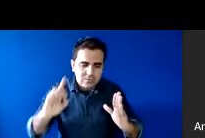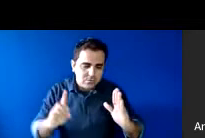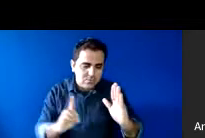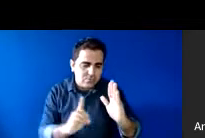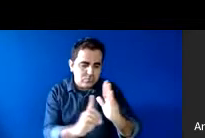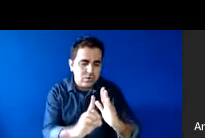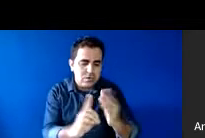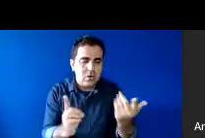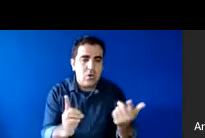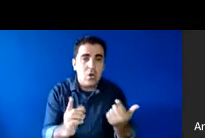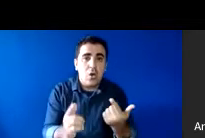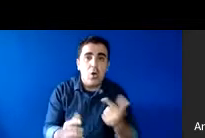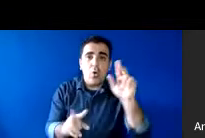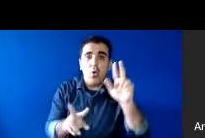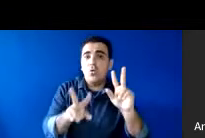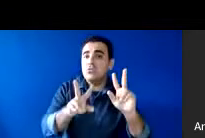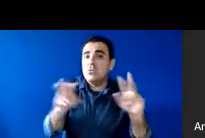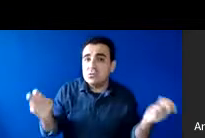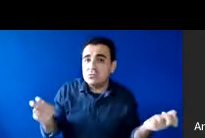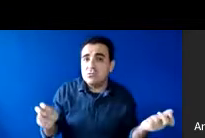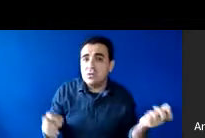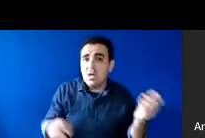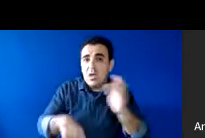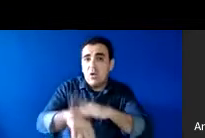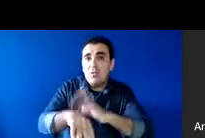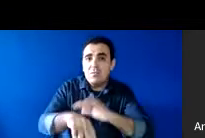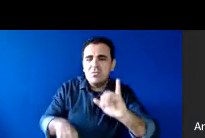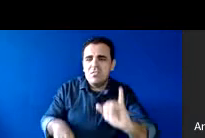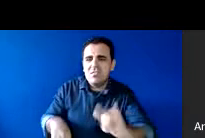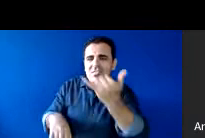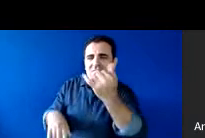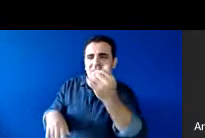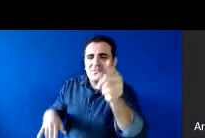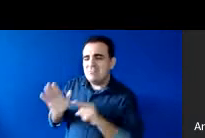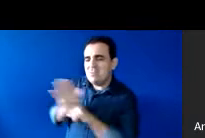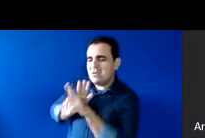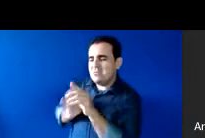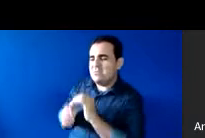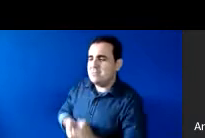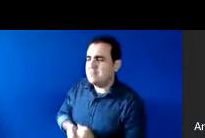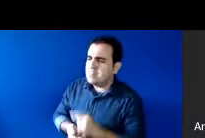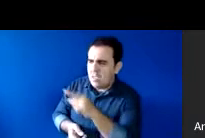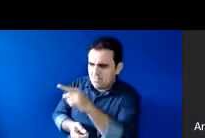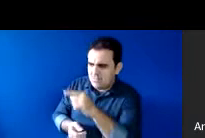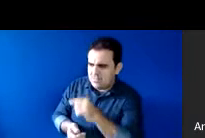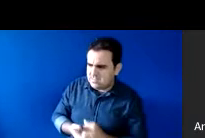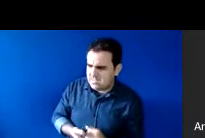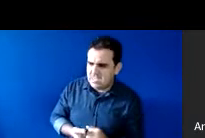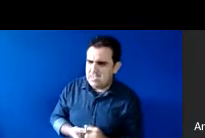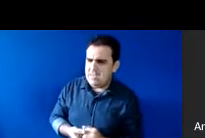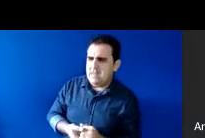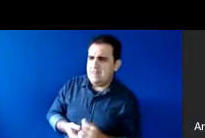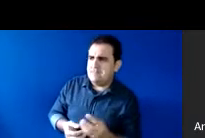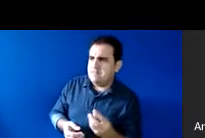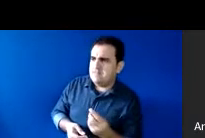para alguma outra questão, é um momento ideal para você fazer a pergunta. Você